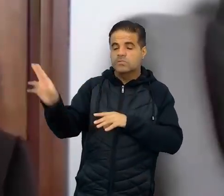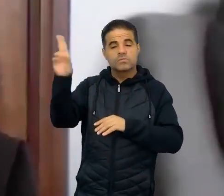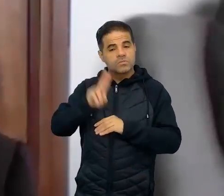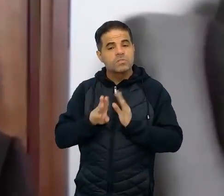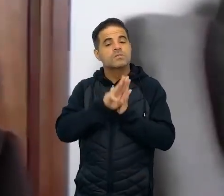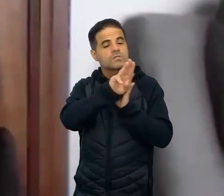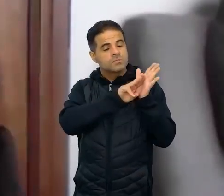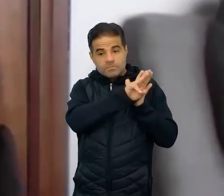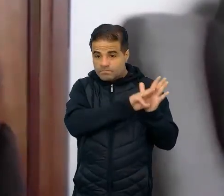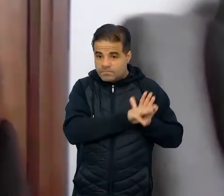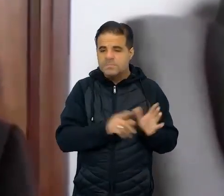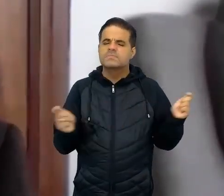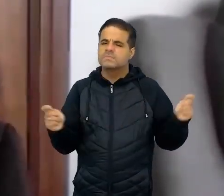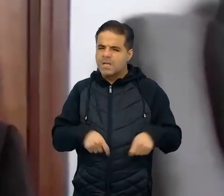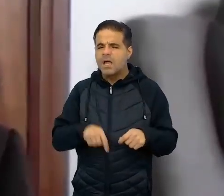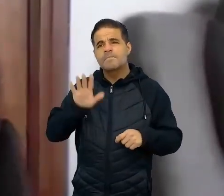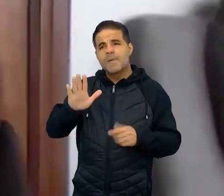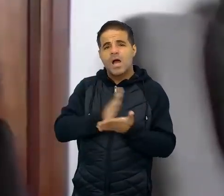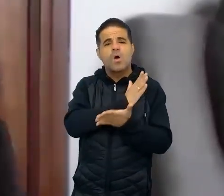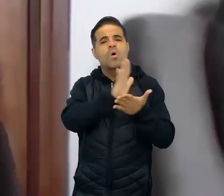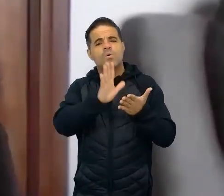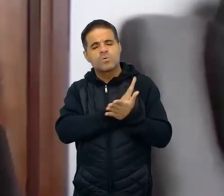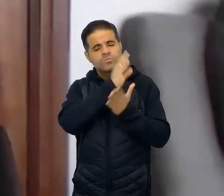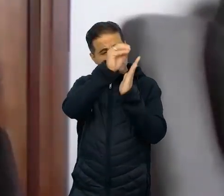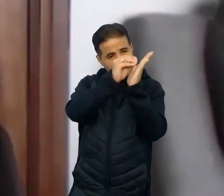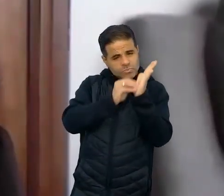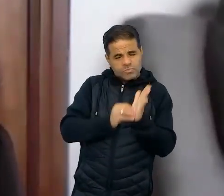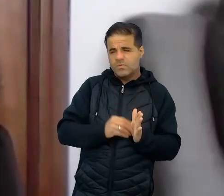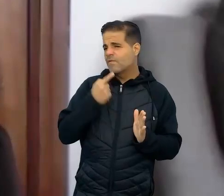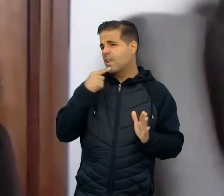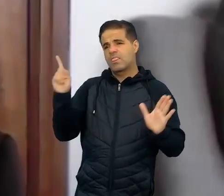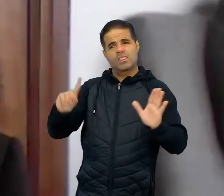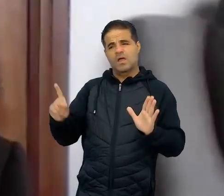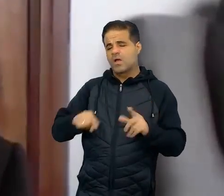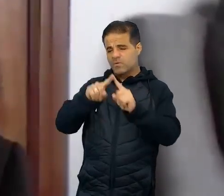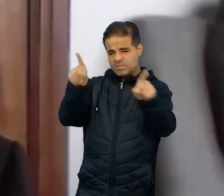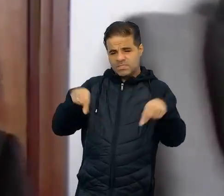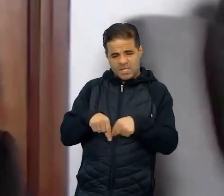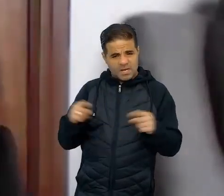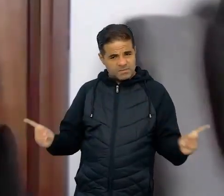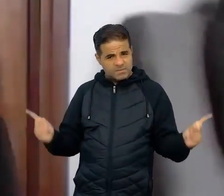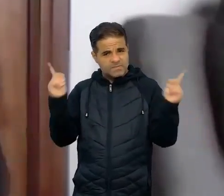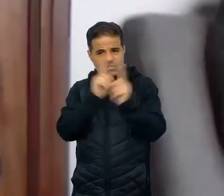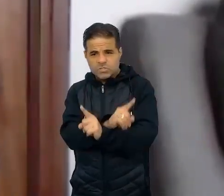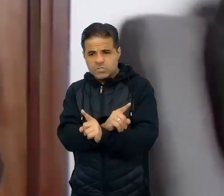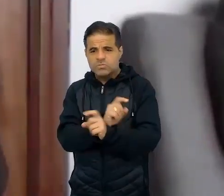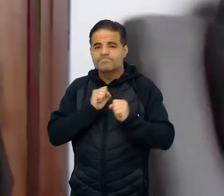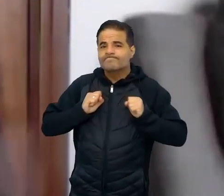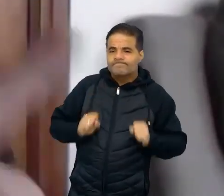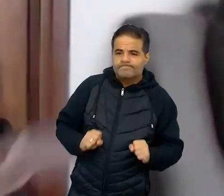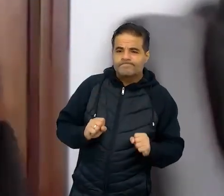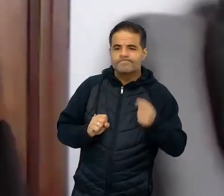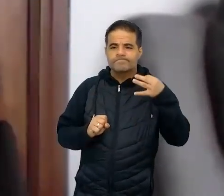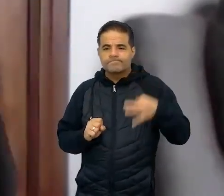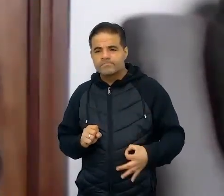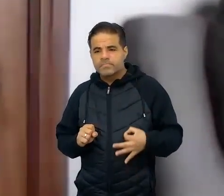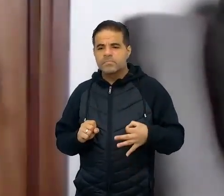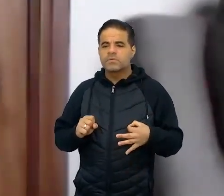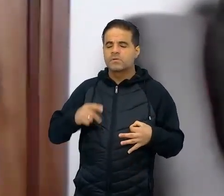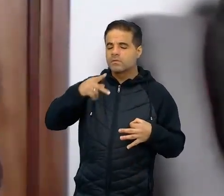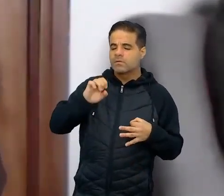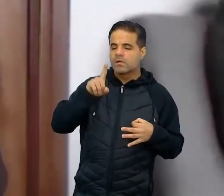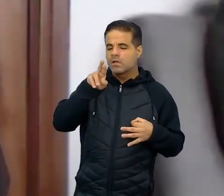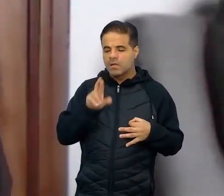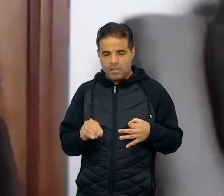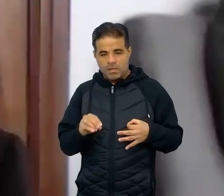essa metodologia. Mas tem alguns conteúdos que eu falo, não, a sala de aula invertida pode dar certo para o Pedro, para o